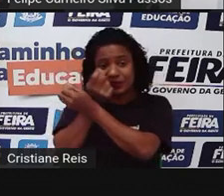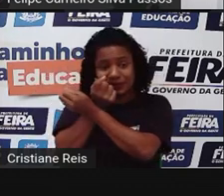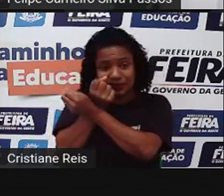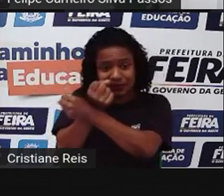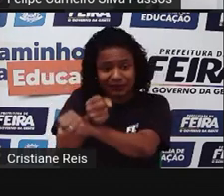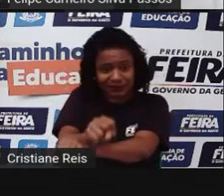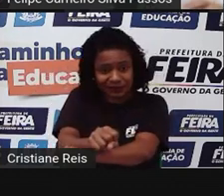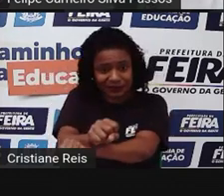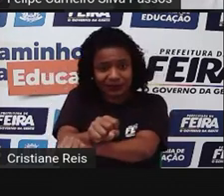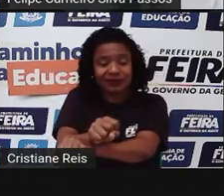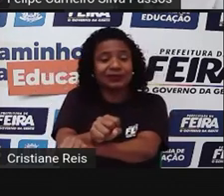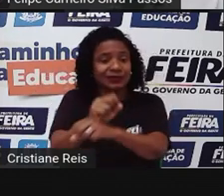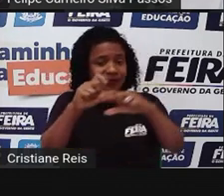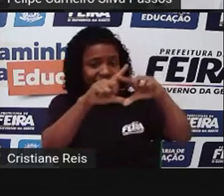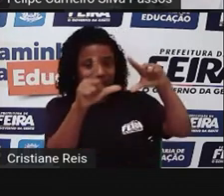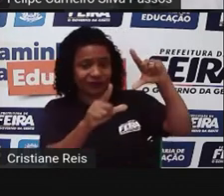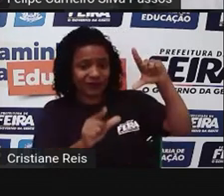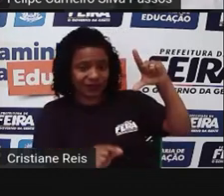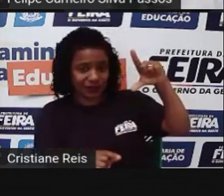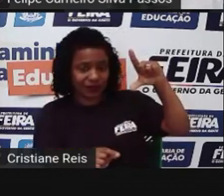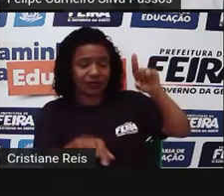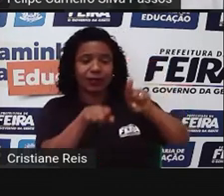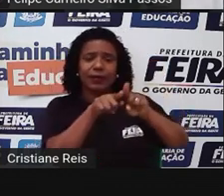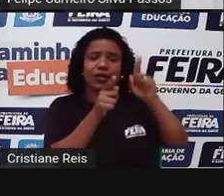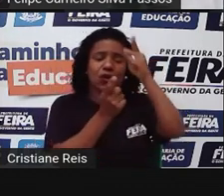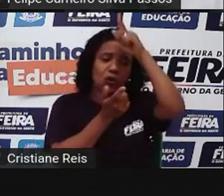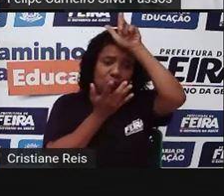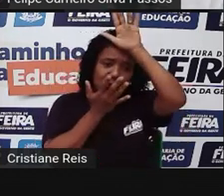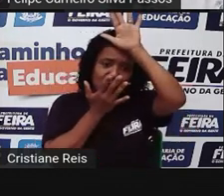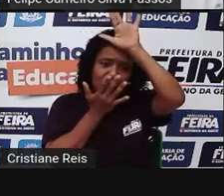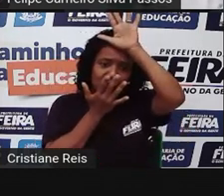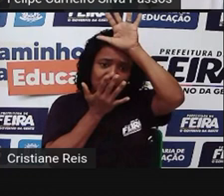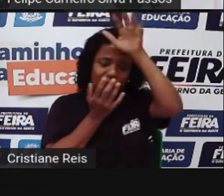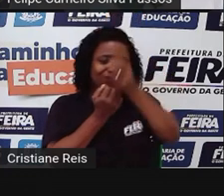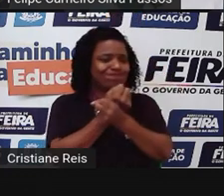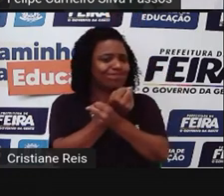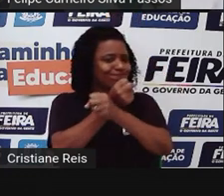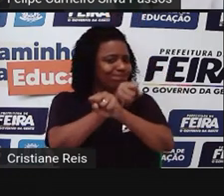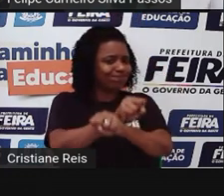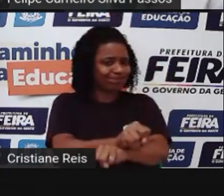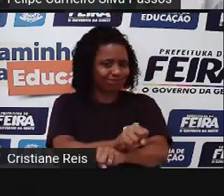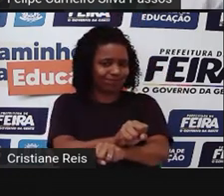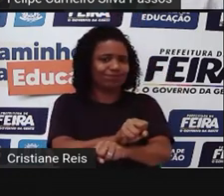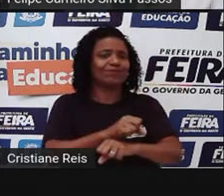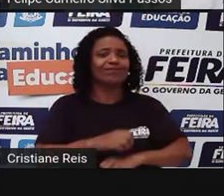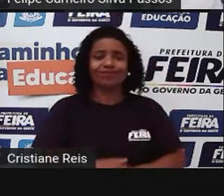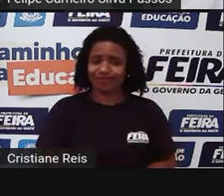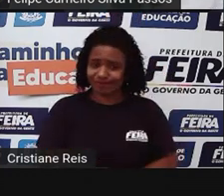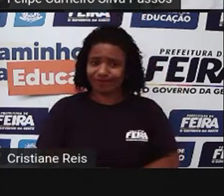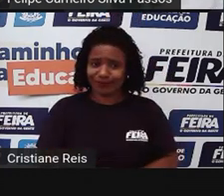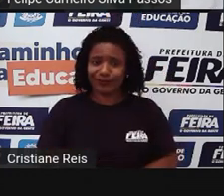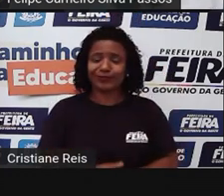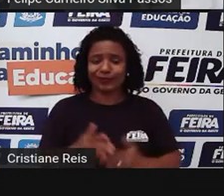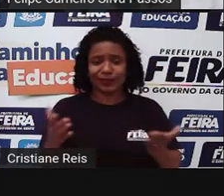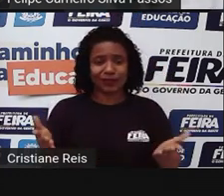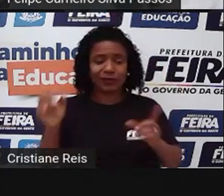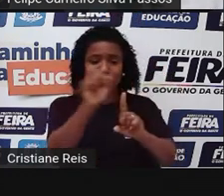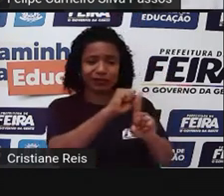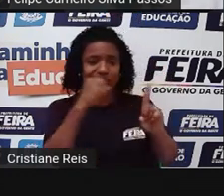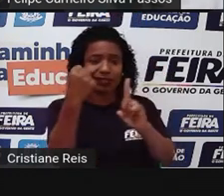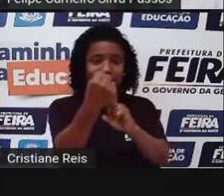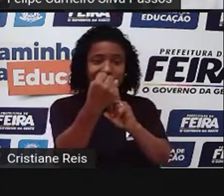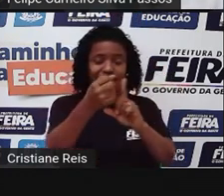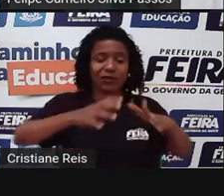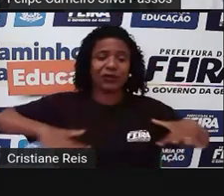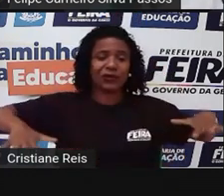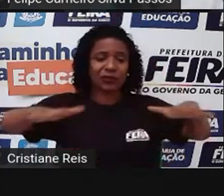os africanos e os indígenas daqui que foram escravizados, historicamente eles estão na margem da sociedade. Eles não